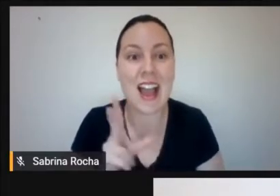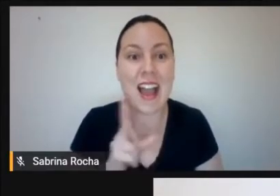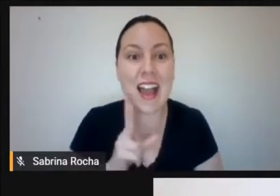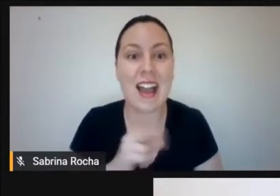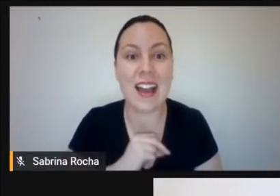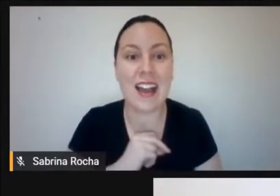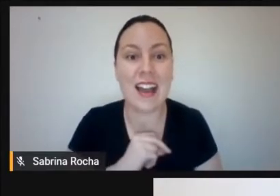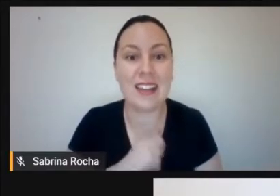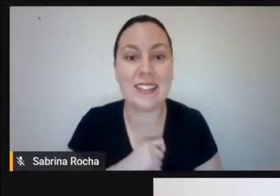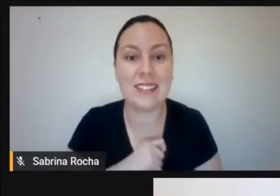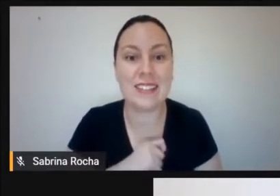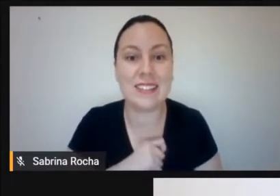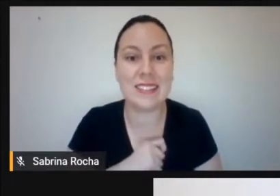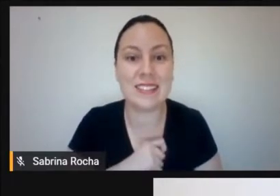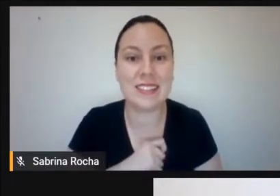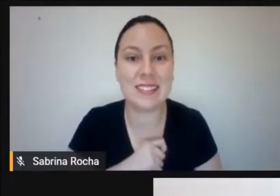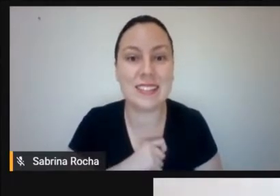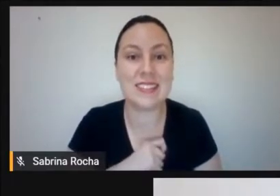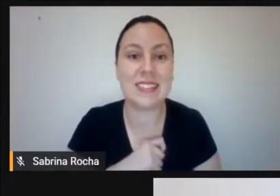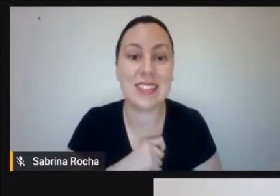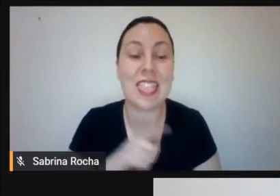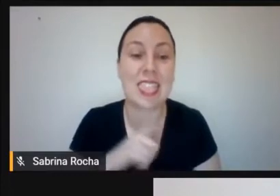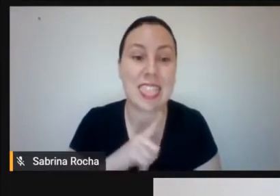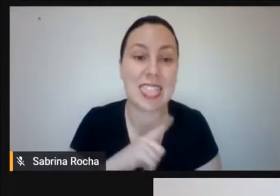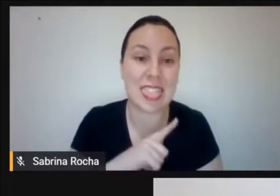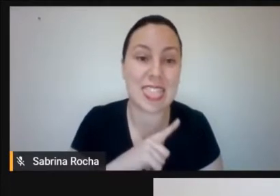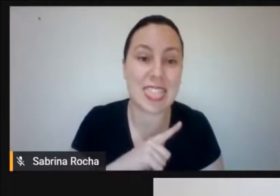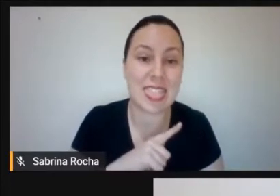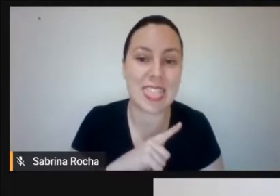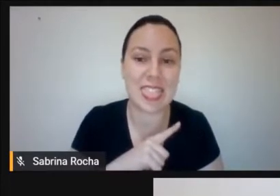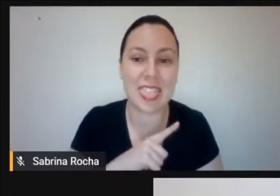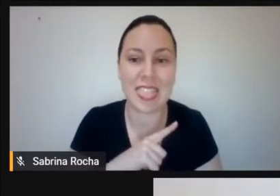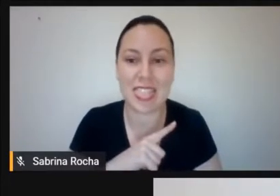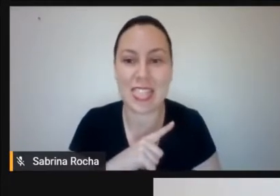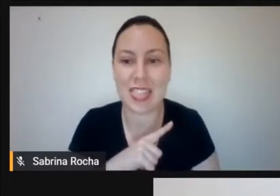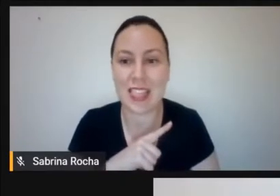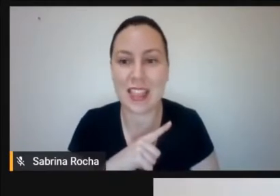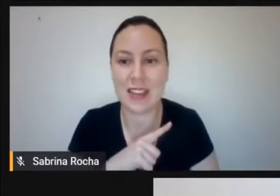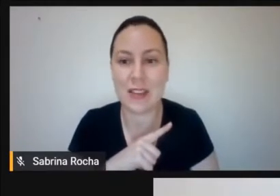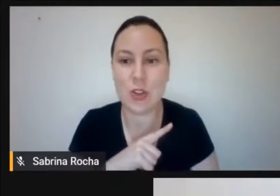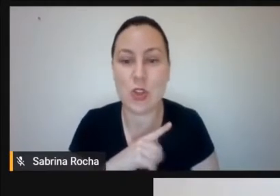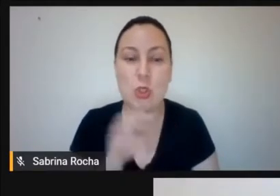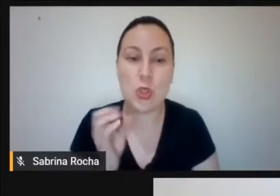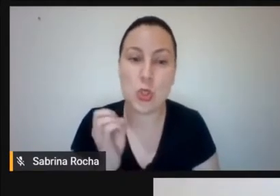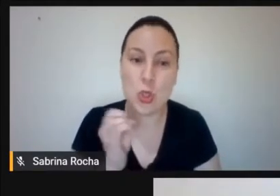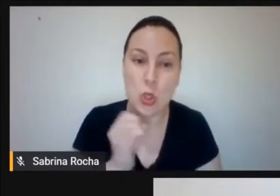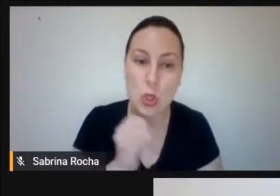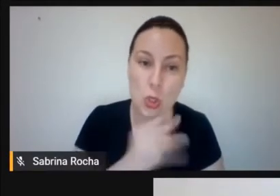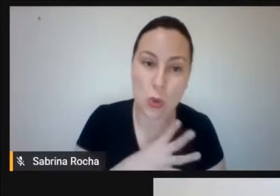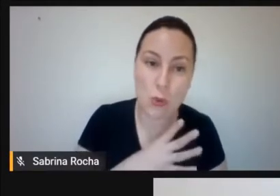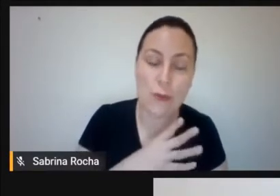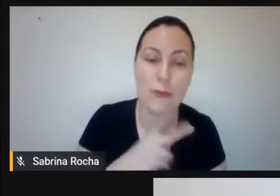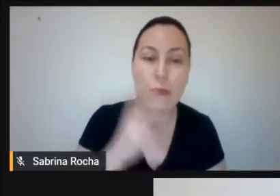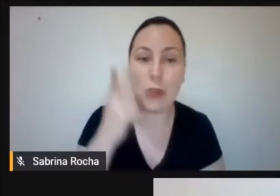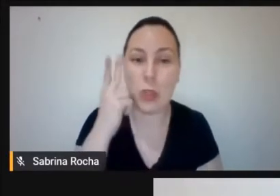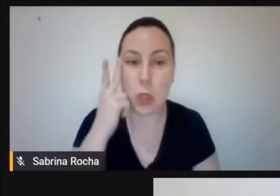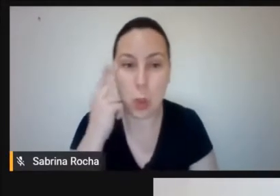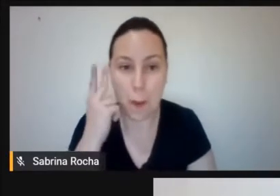apenas um novo normal, né? Acho que é um termo que já está bem gasto, inclusive, mas um novo